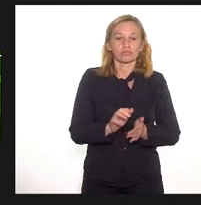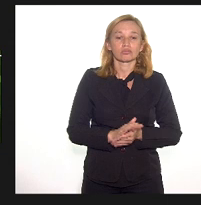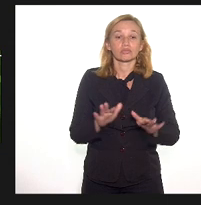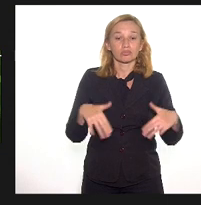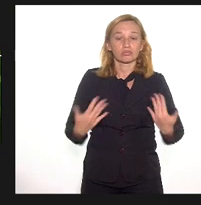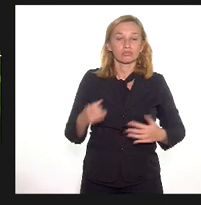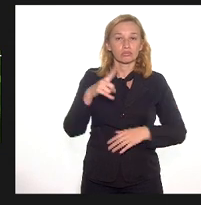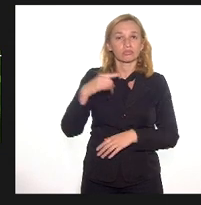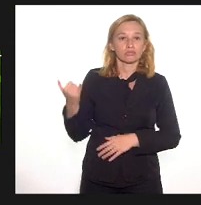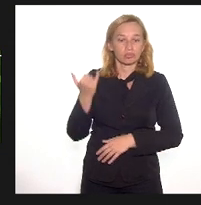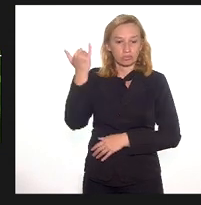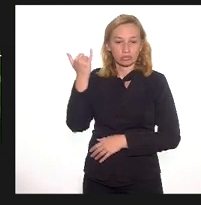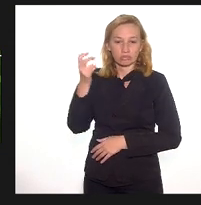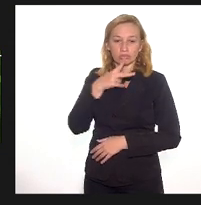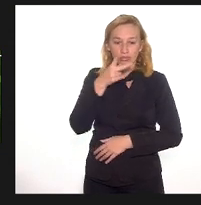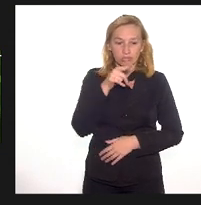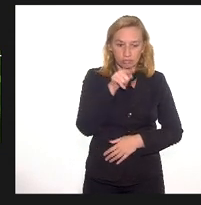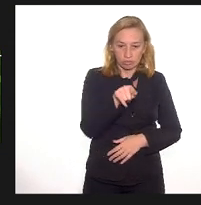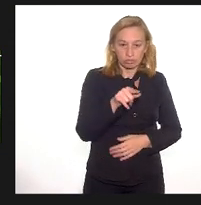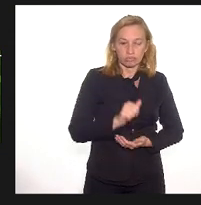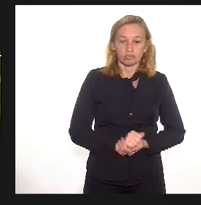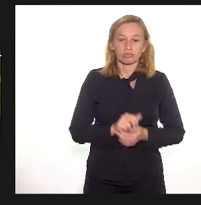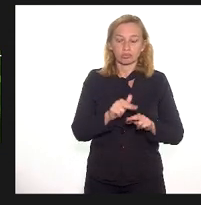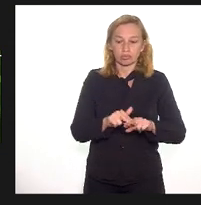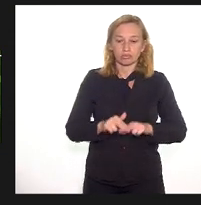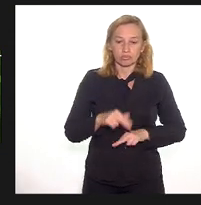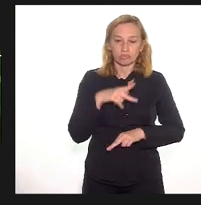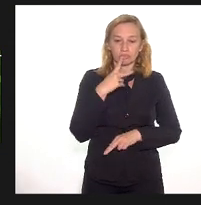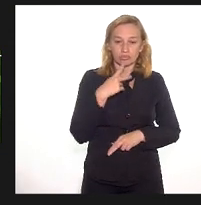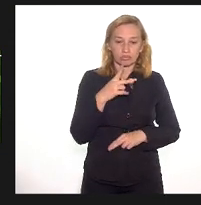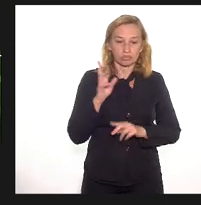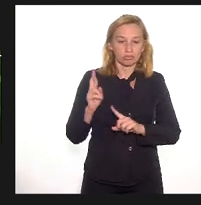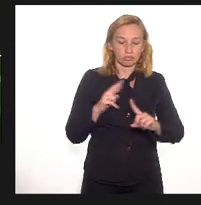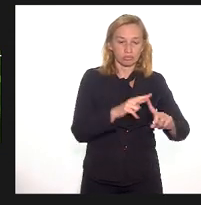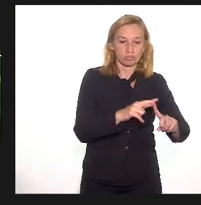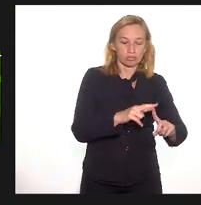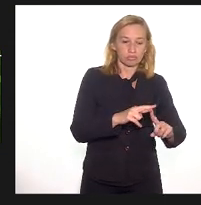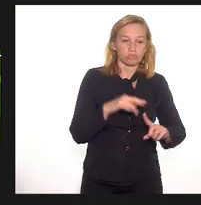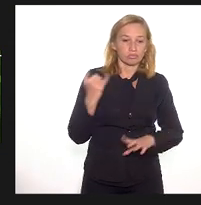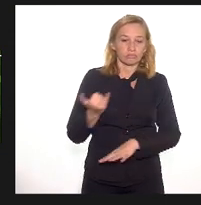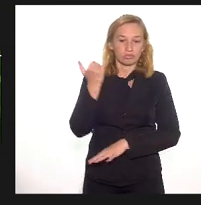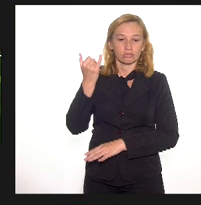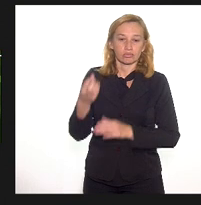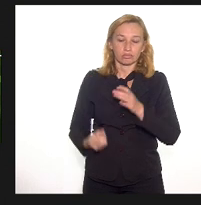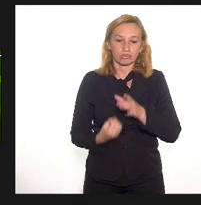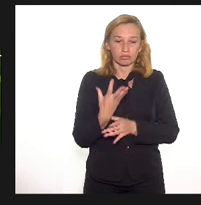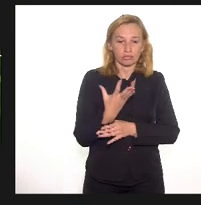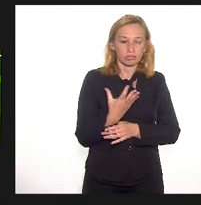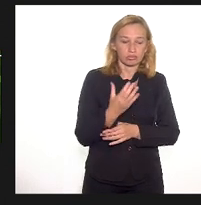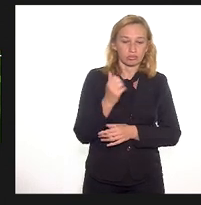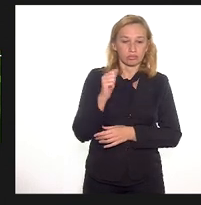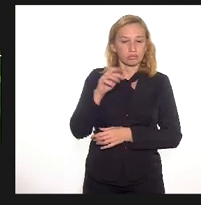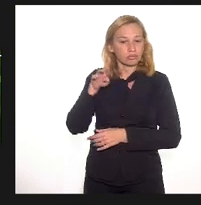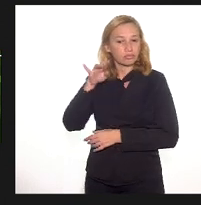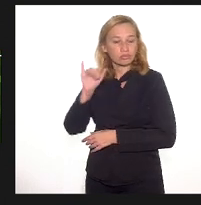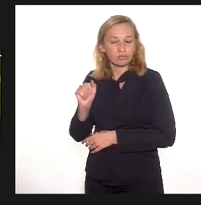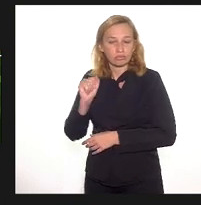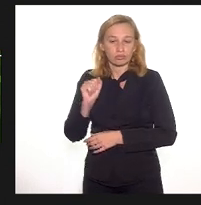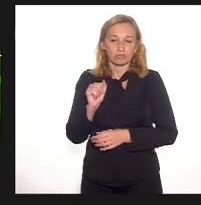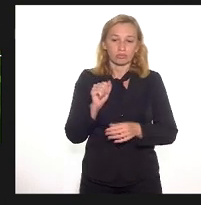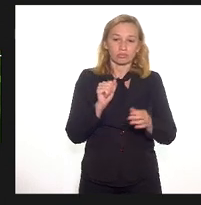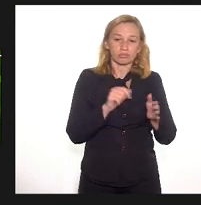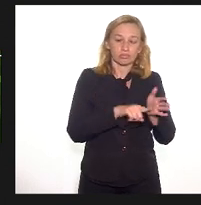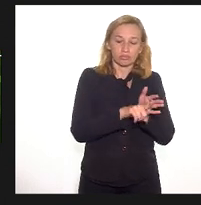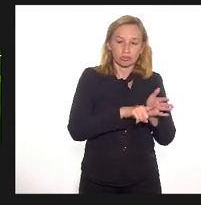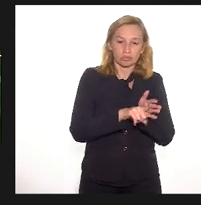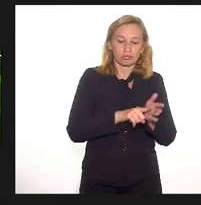Então, é importante notar isso aqui, e aí por isso é que eu faço referência à importância da criação da Auditoria Fiscal Especializada número